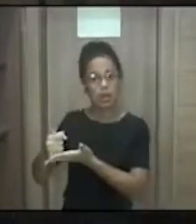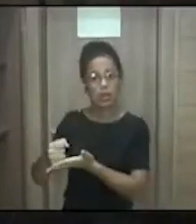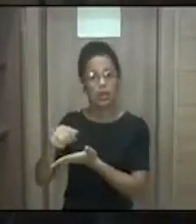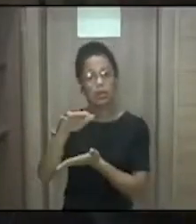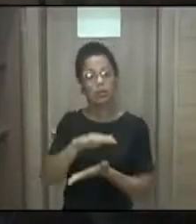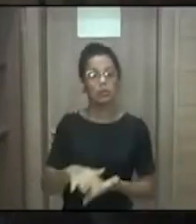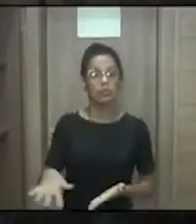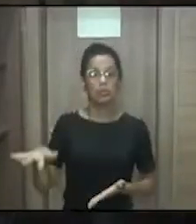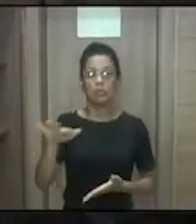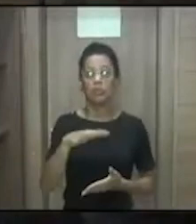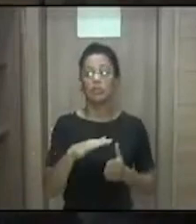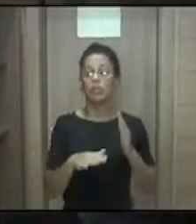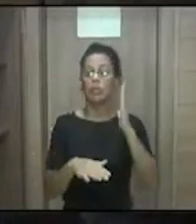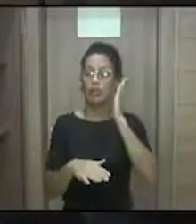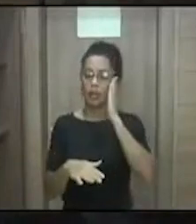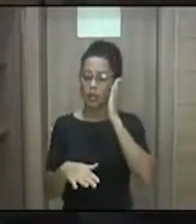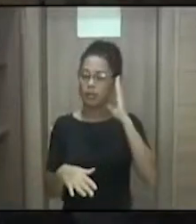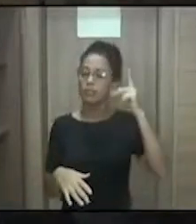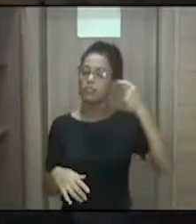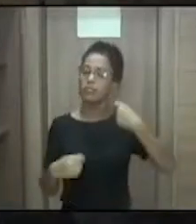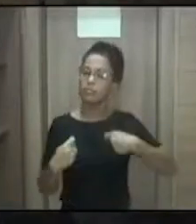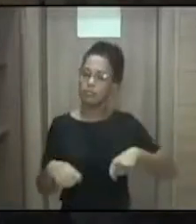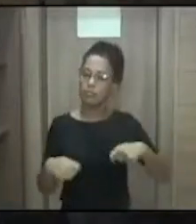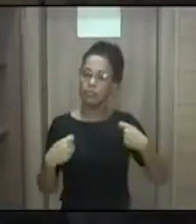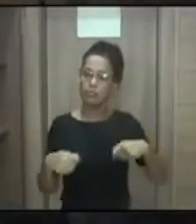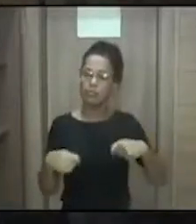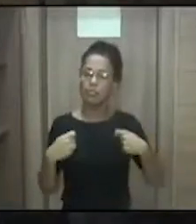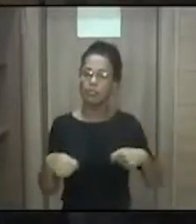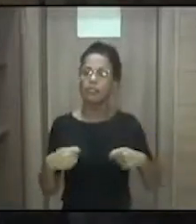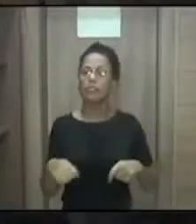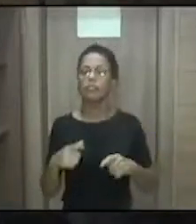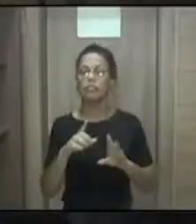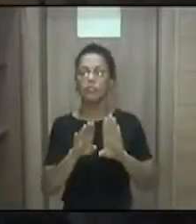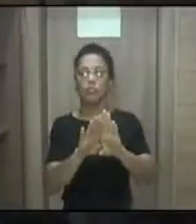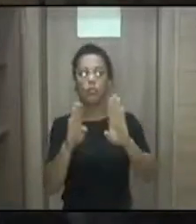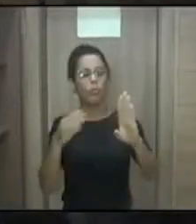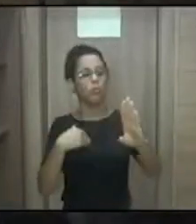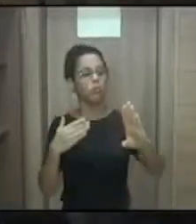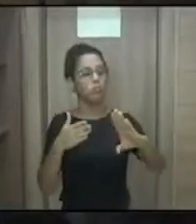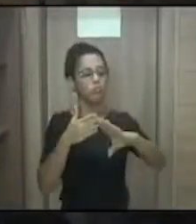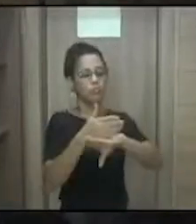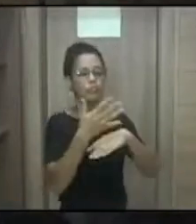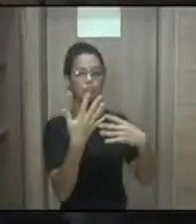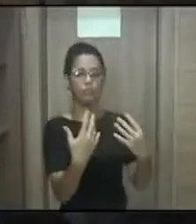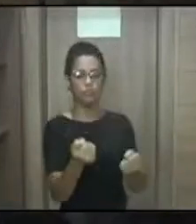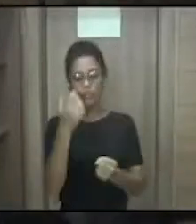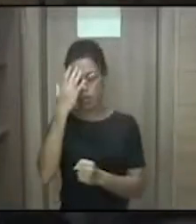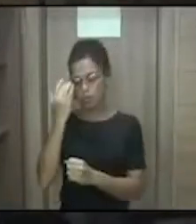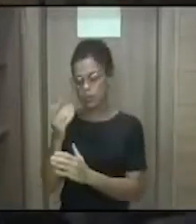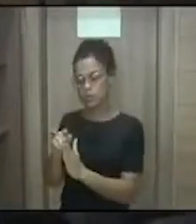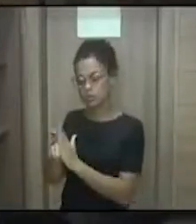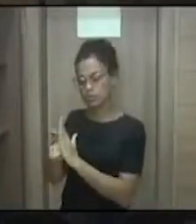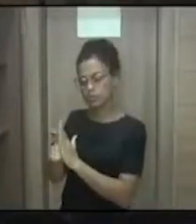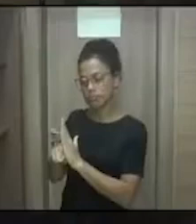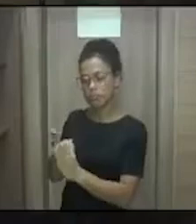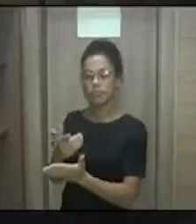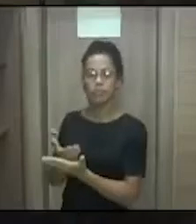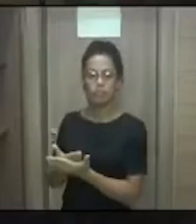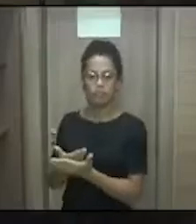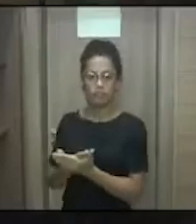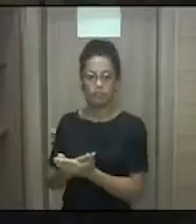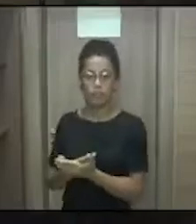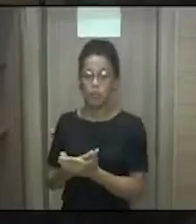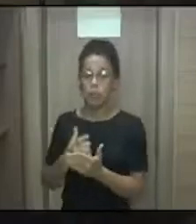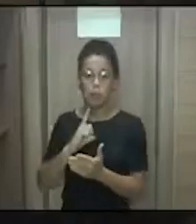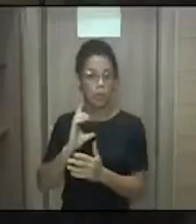Então, ele reconhece como necessário que as portas sejam abertas para o pesquisador. Mas isso não acontece, por exemplo, não